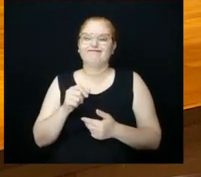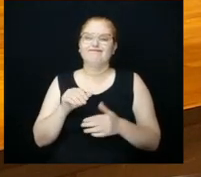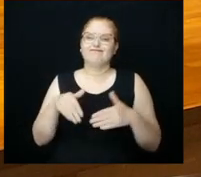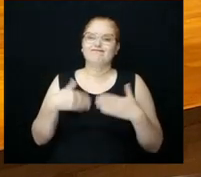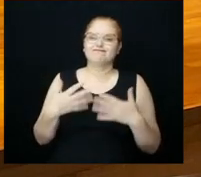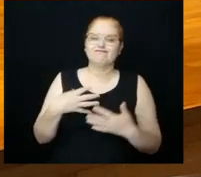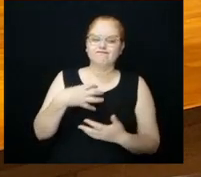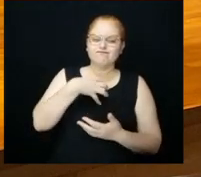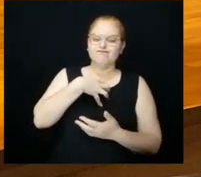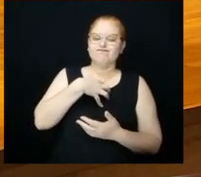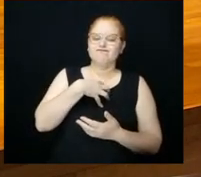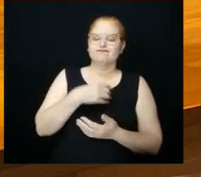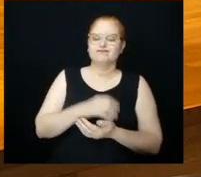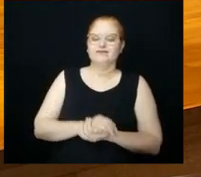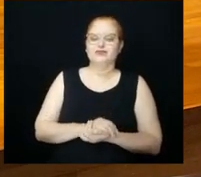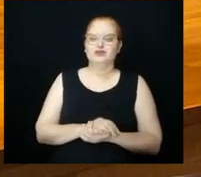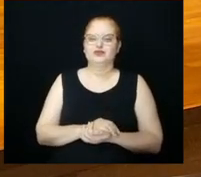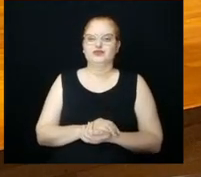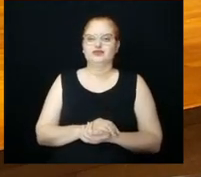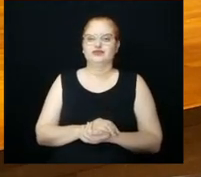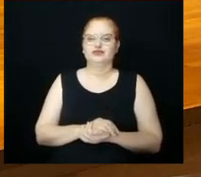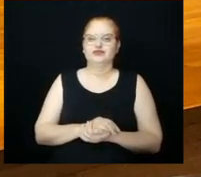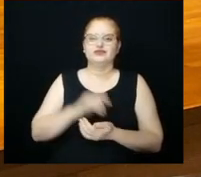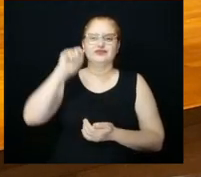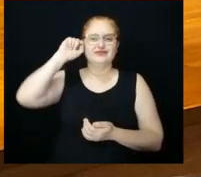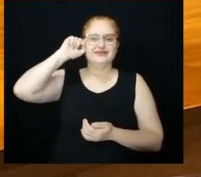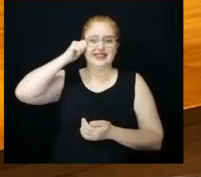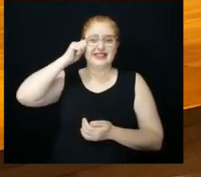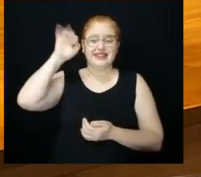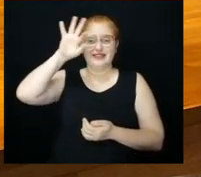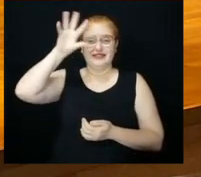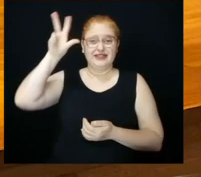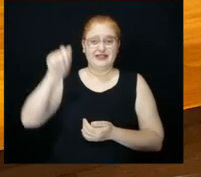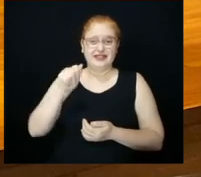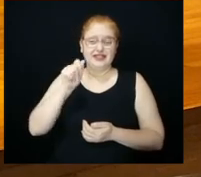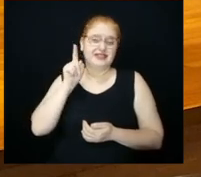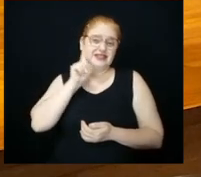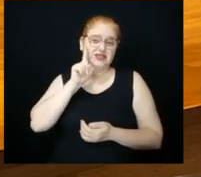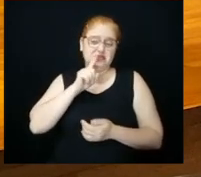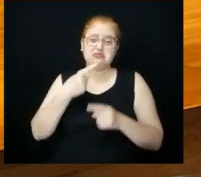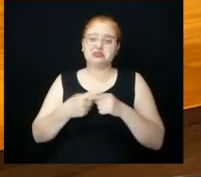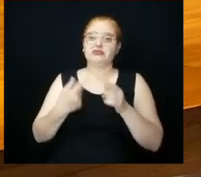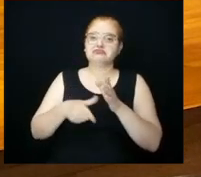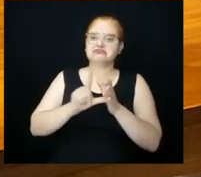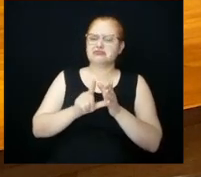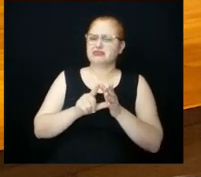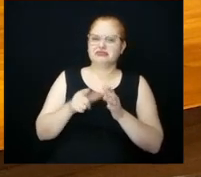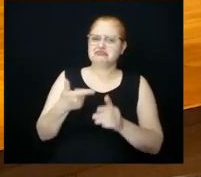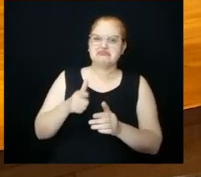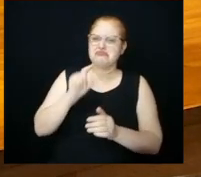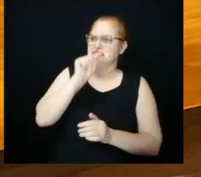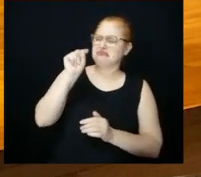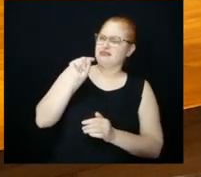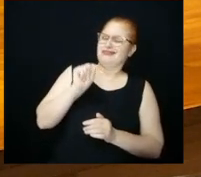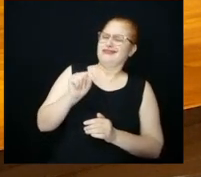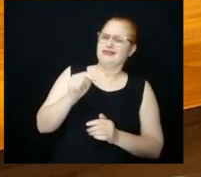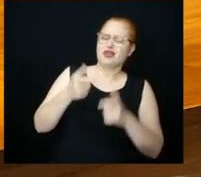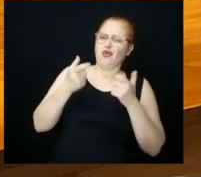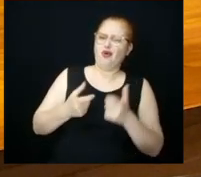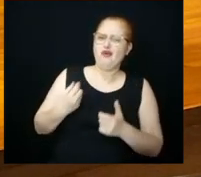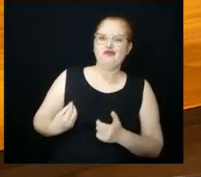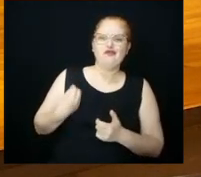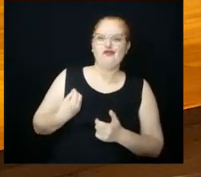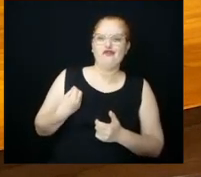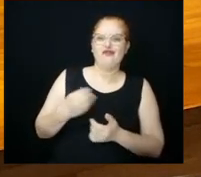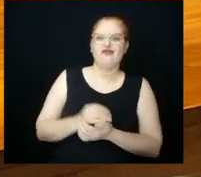passa a se sentir negra e africana nos Estados Unidos, porque antes ela não questionava isso, onde ela morava,